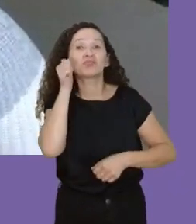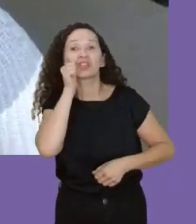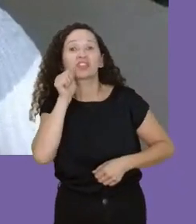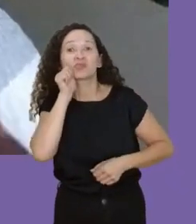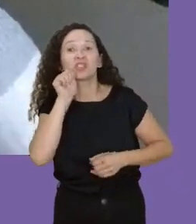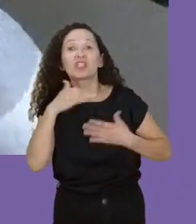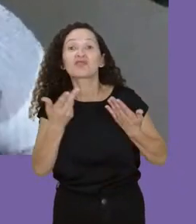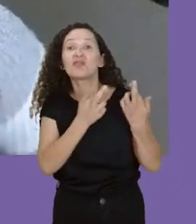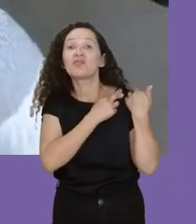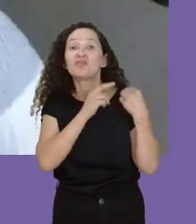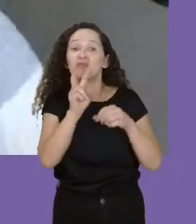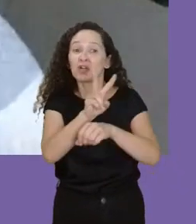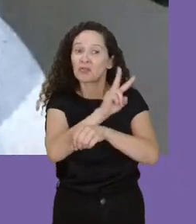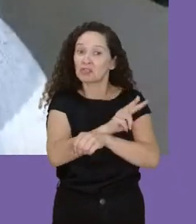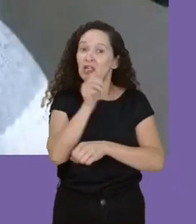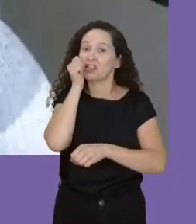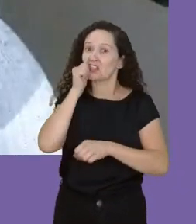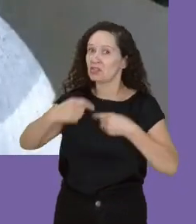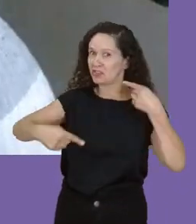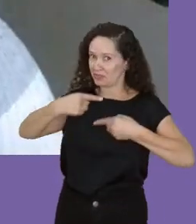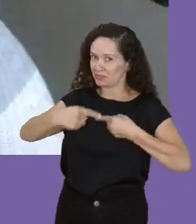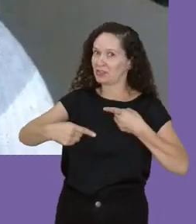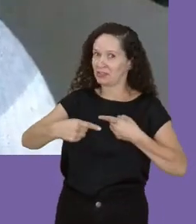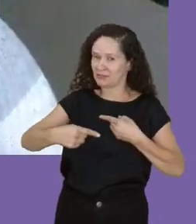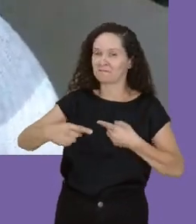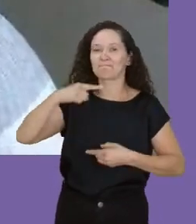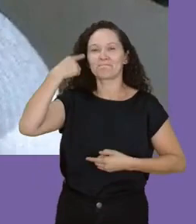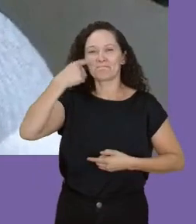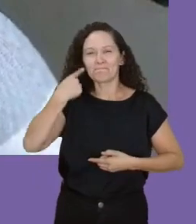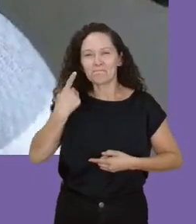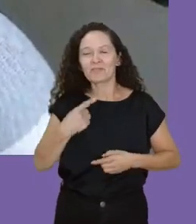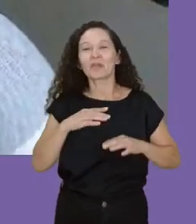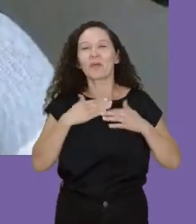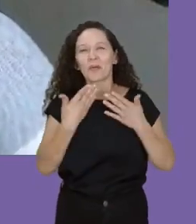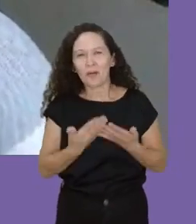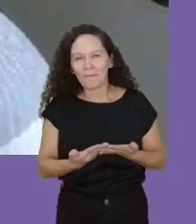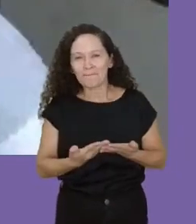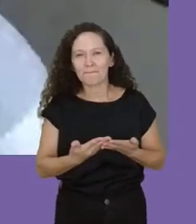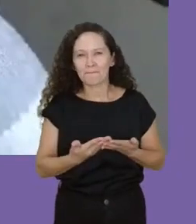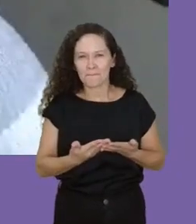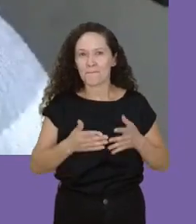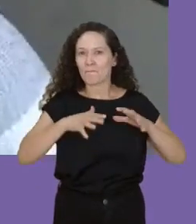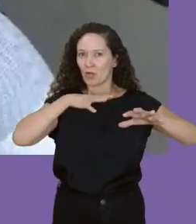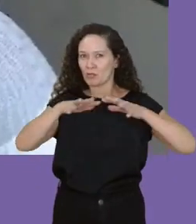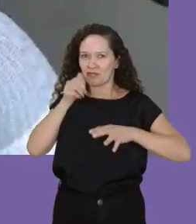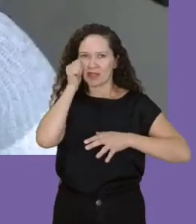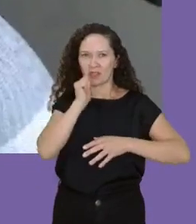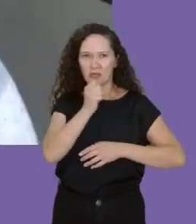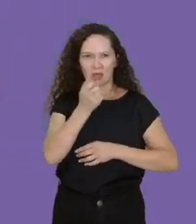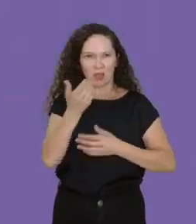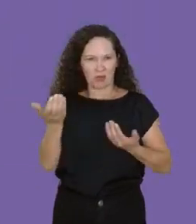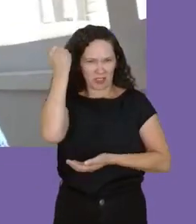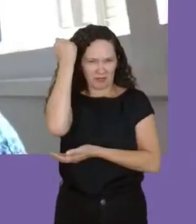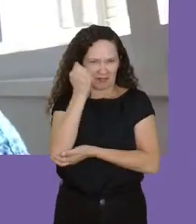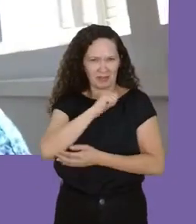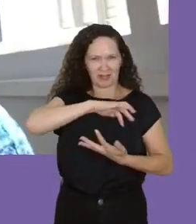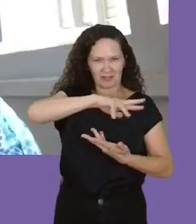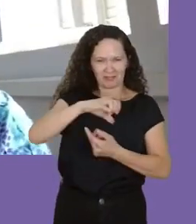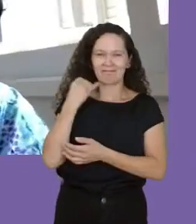cuidará delas, né? Então eu acho que isso é uma questão que é muito latente para o movimento feminista brasileiro no momento.